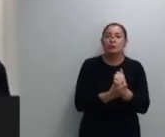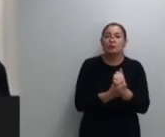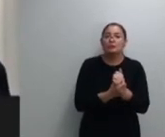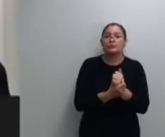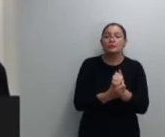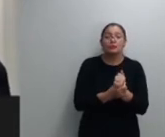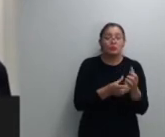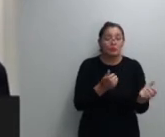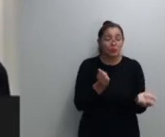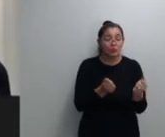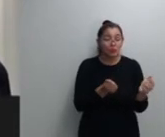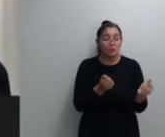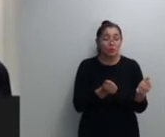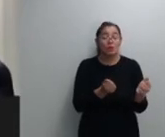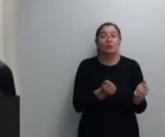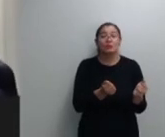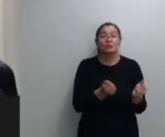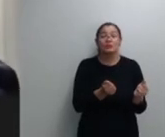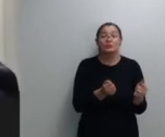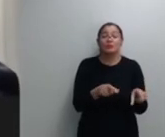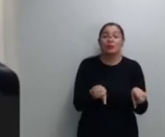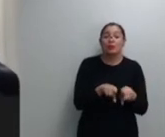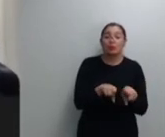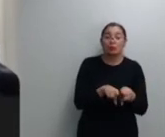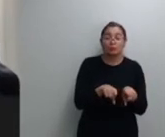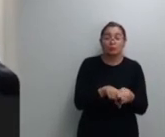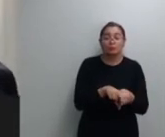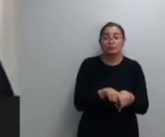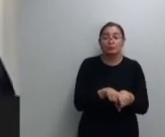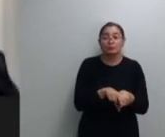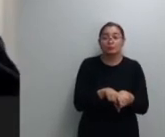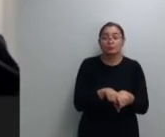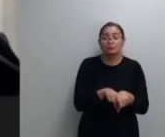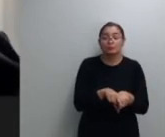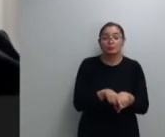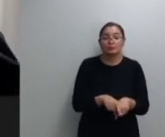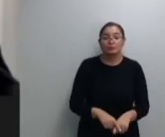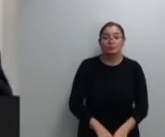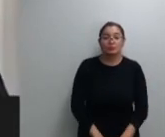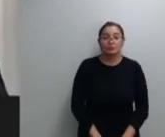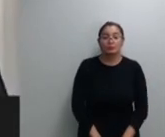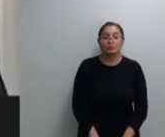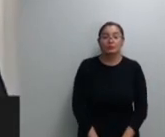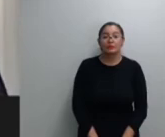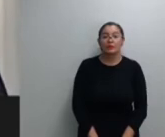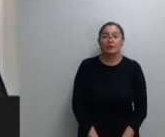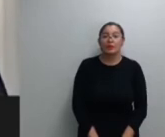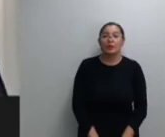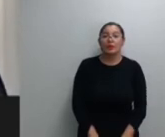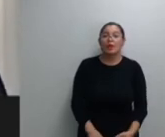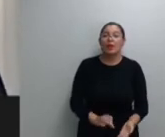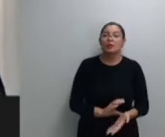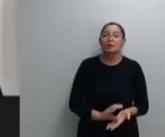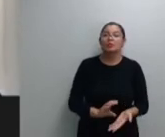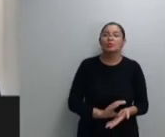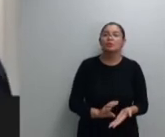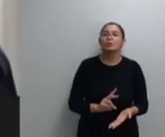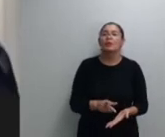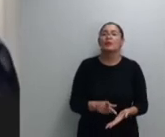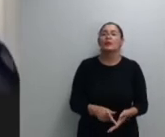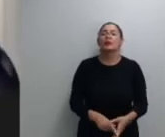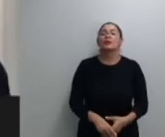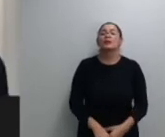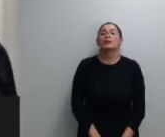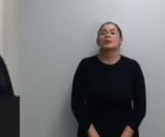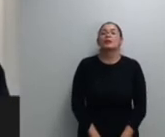e também assegurando-se segurar o direito ao crédito. E se a alienação se der depois